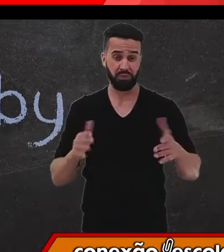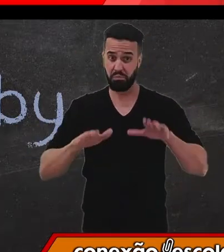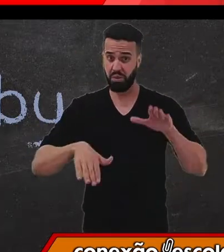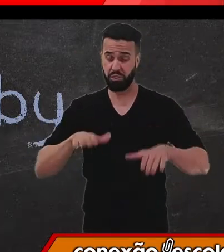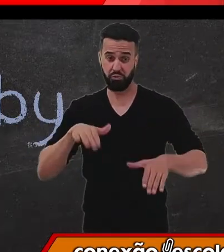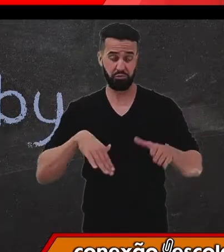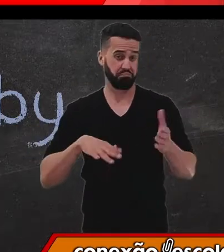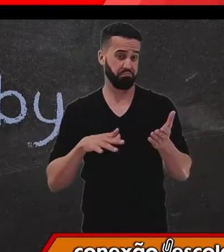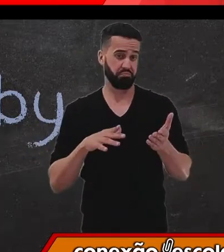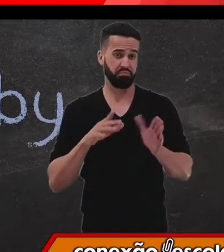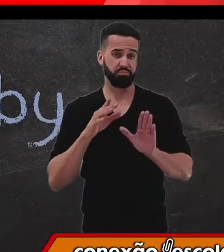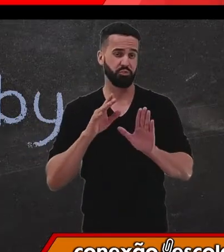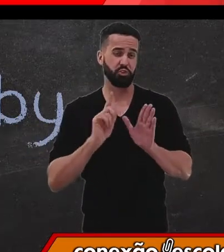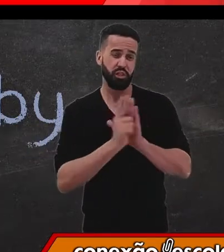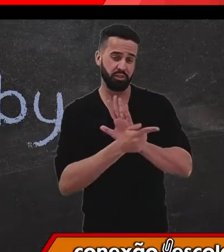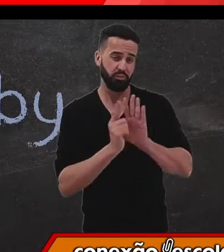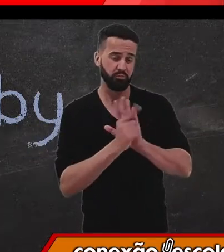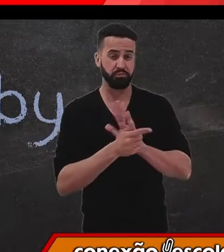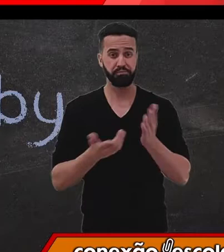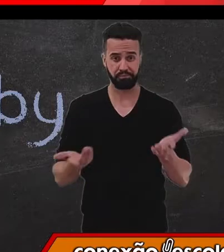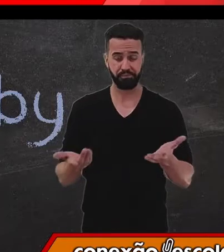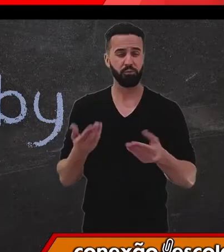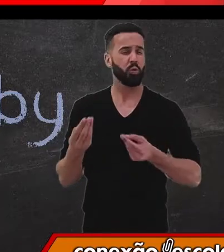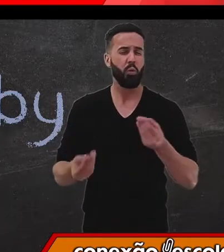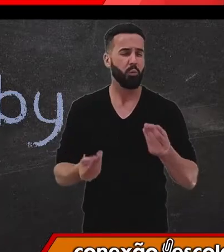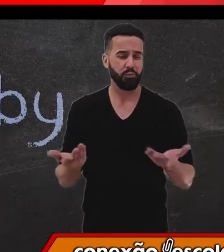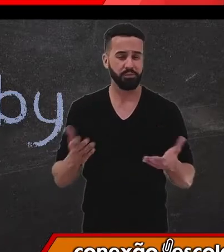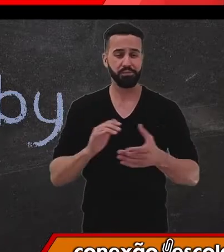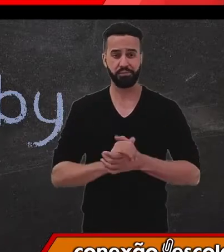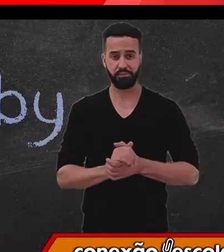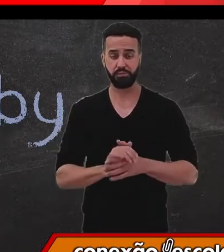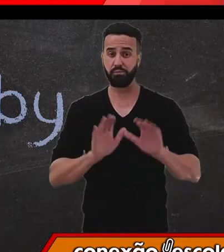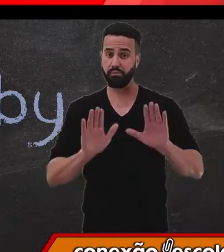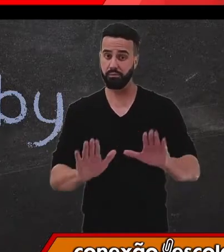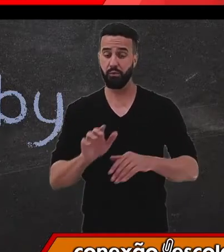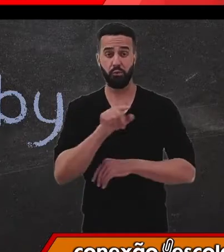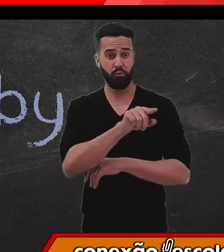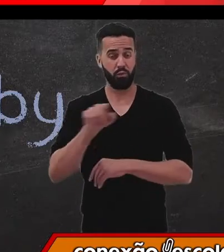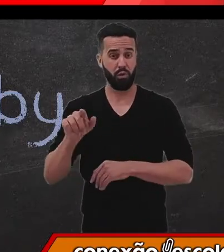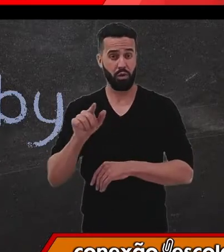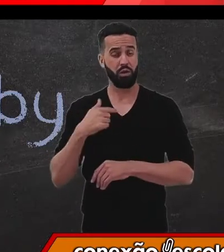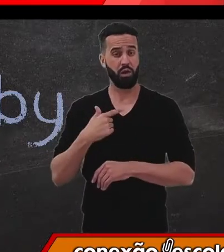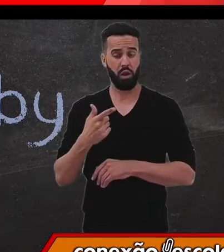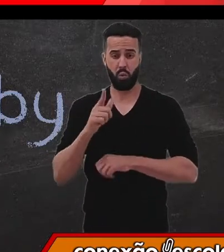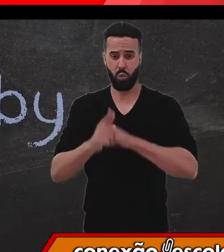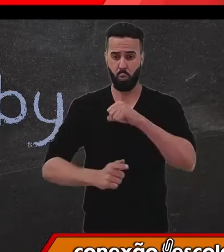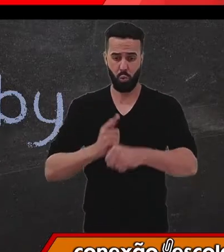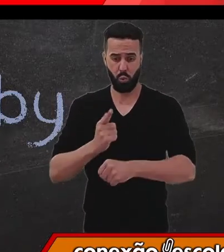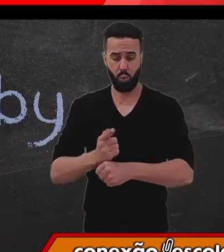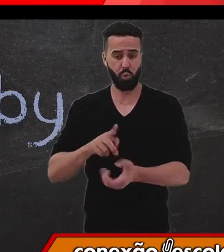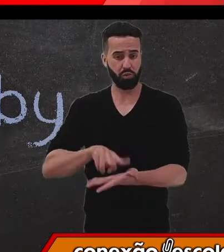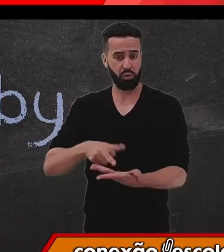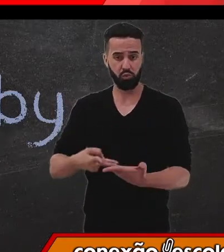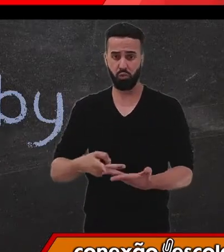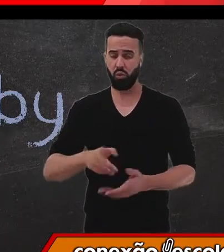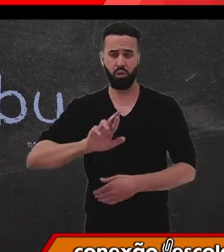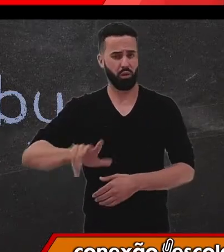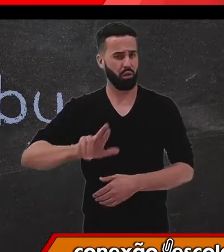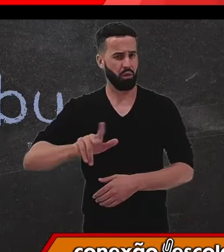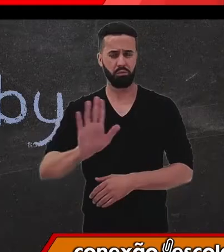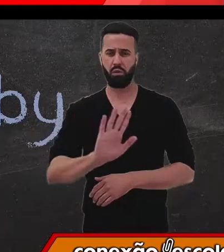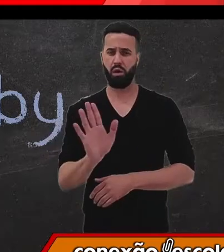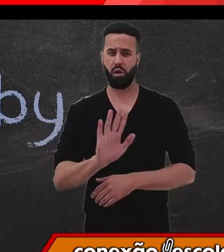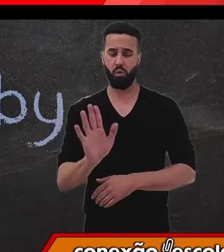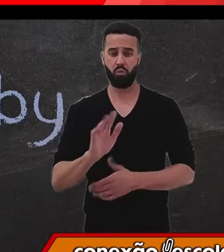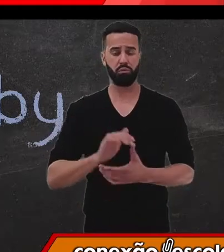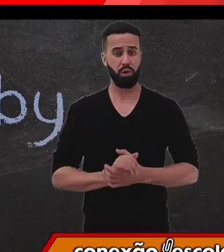textual? Em primeiro lugar, como eu disse, não recorra ao Google Tradutor. Eu não tenho nada contra o Google Tradutor,